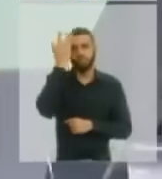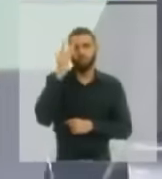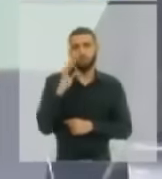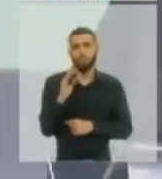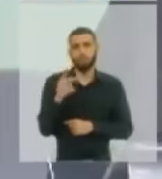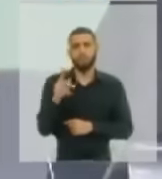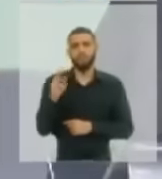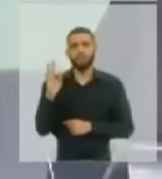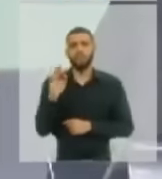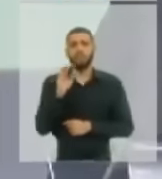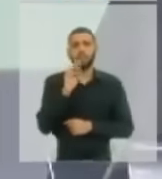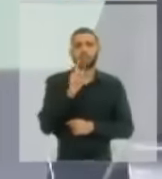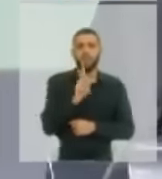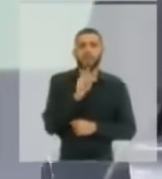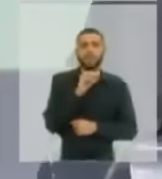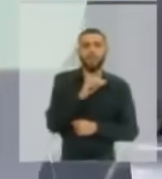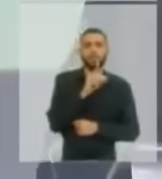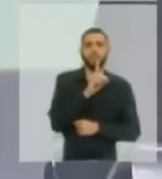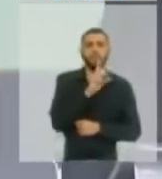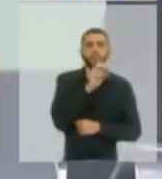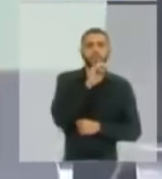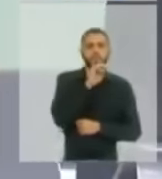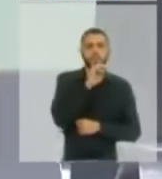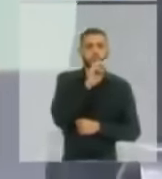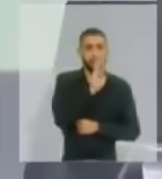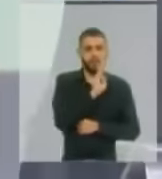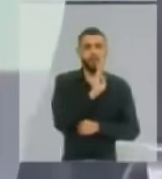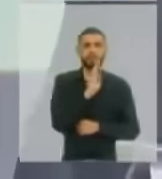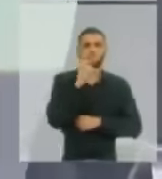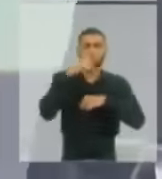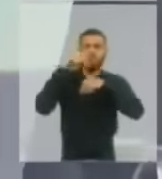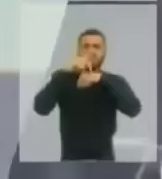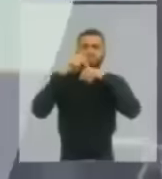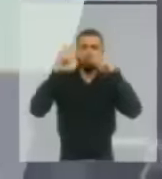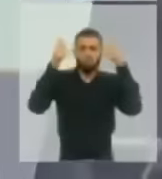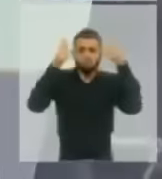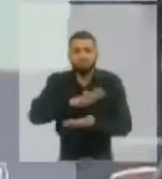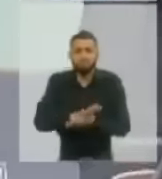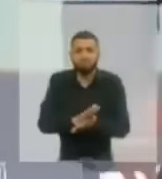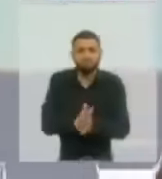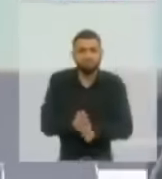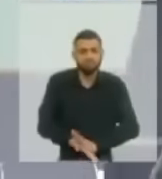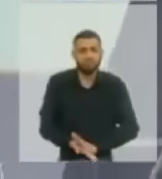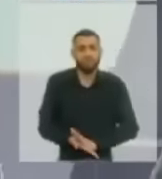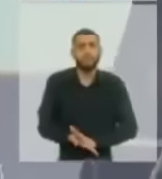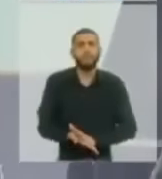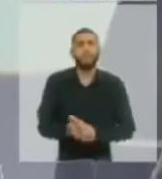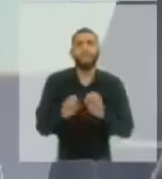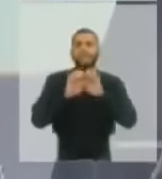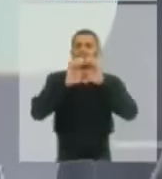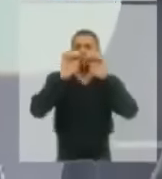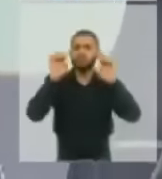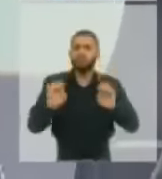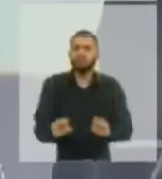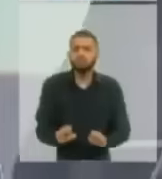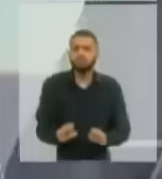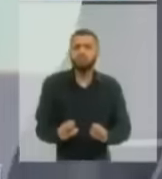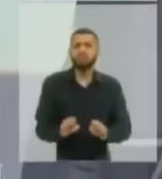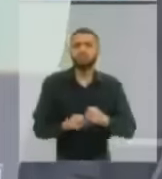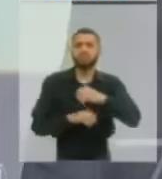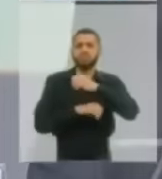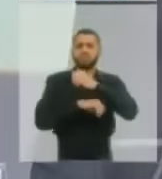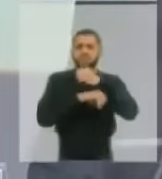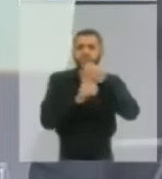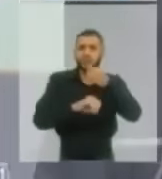pmdb afundar o país e botar o país nessa lama e infraestrutura saneamento